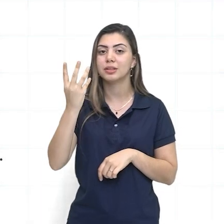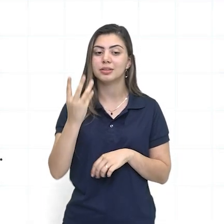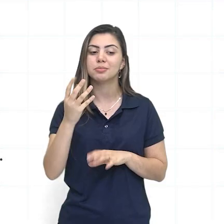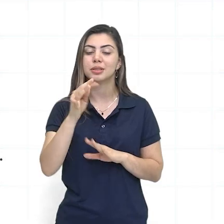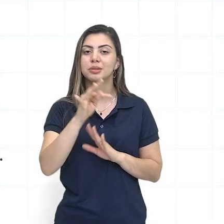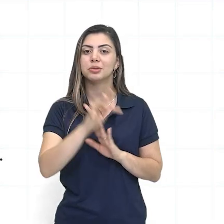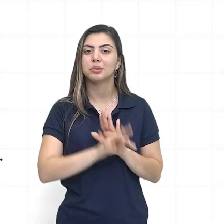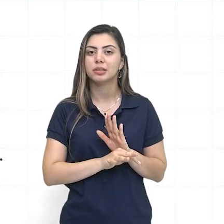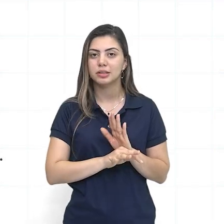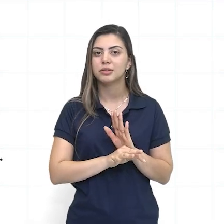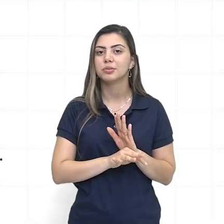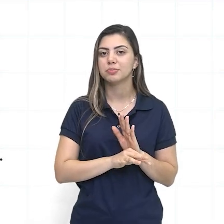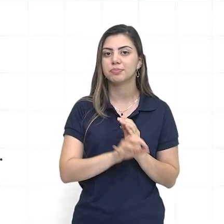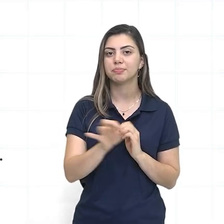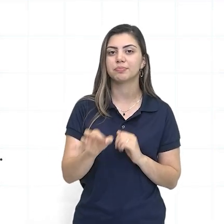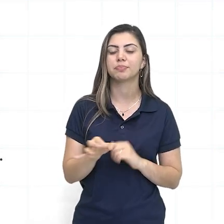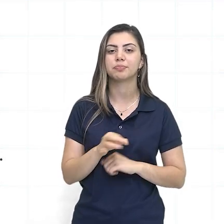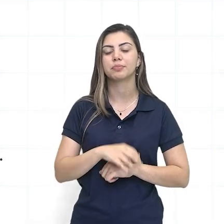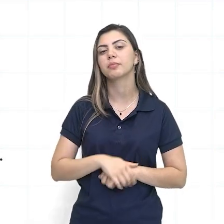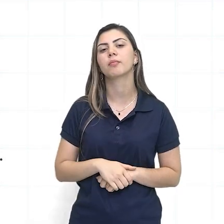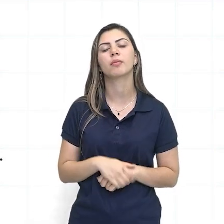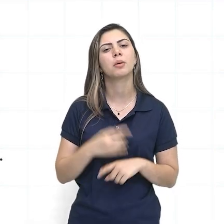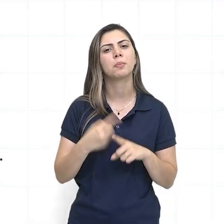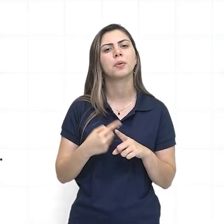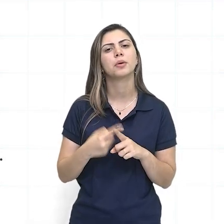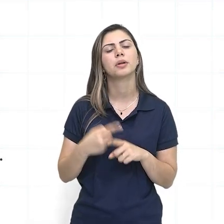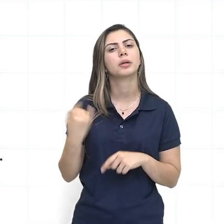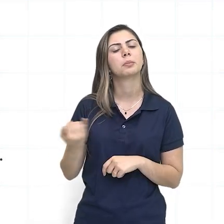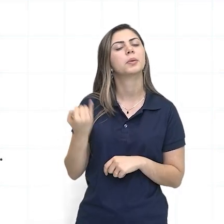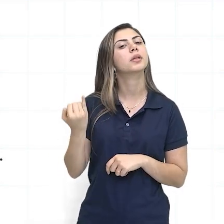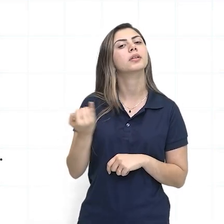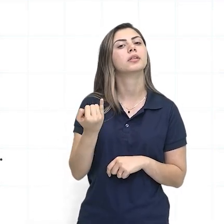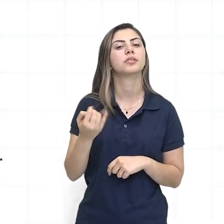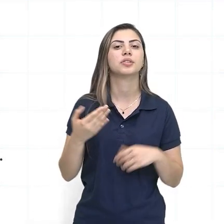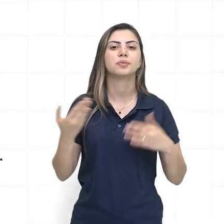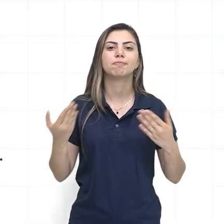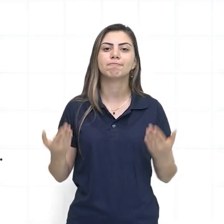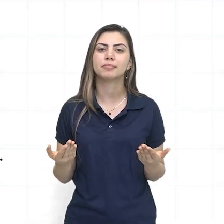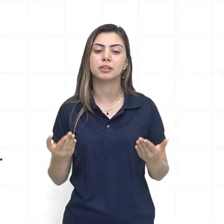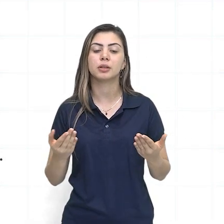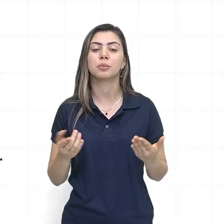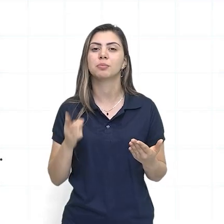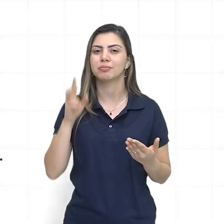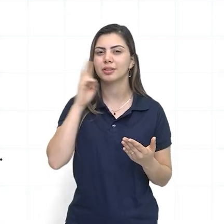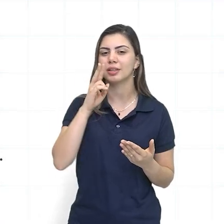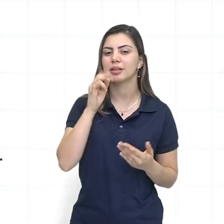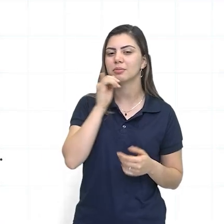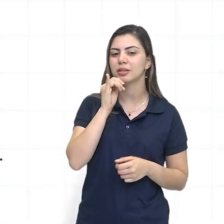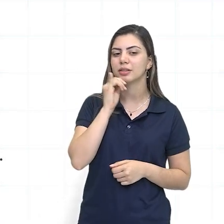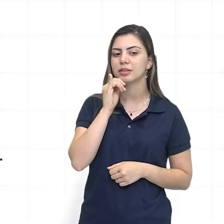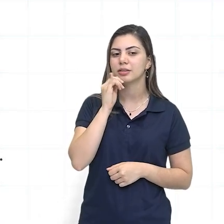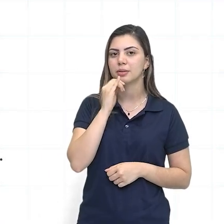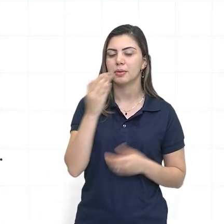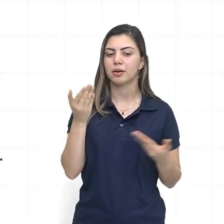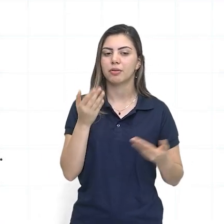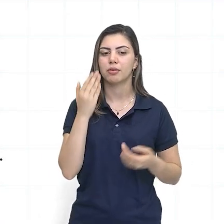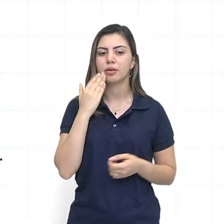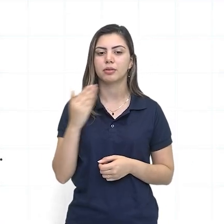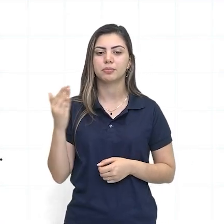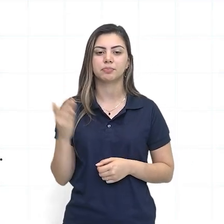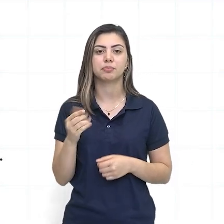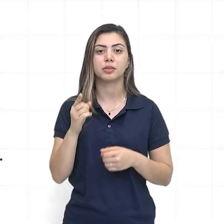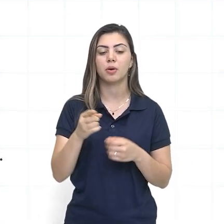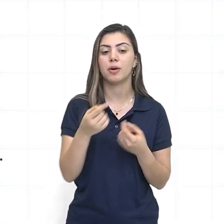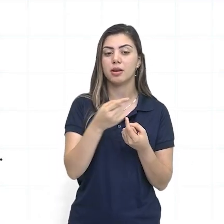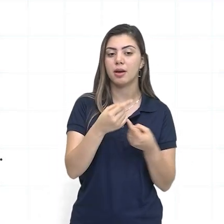foi dito ou foi escrito. Por quê? Porque justamente, como esse exemplo está mostrando para vocês, ó, a letra